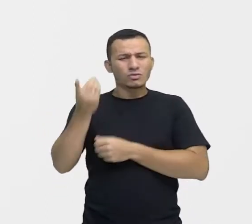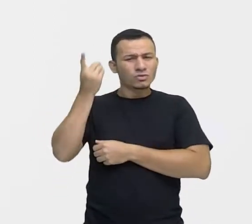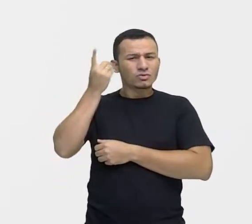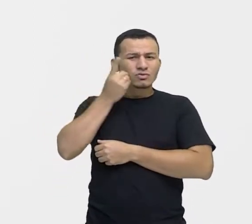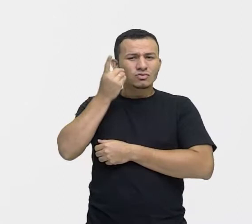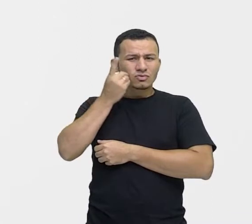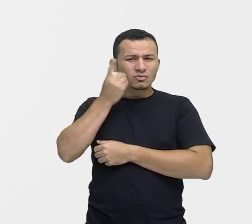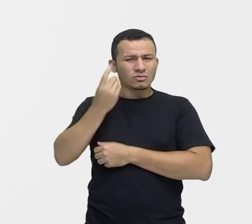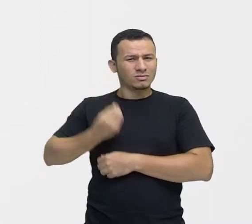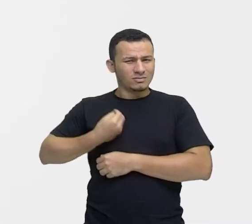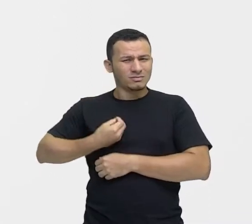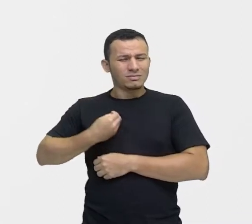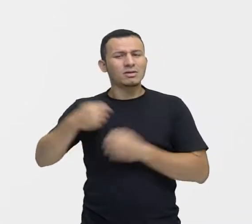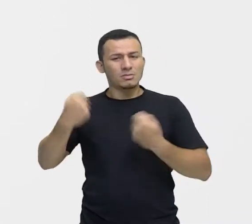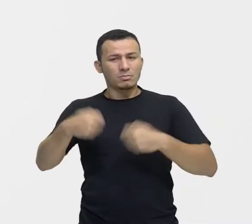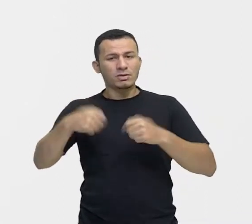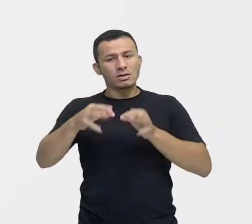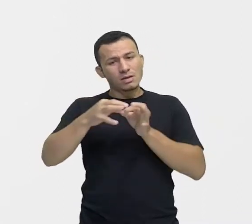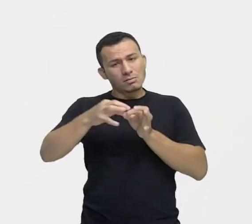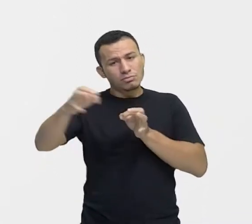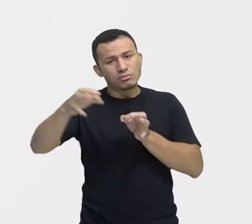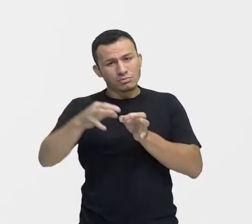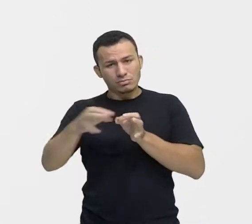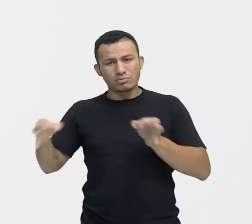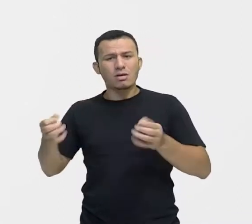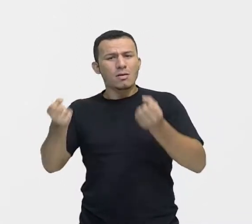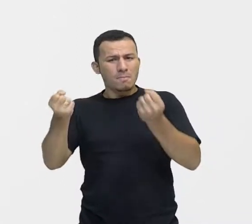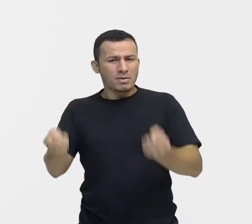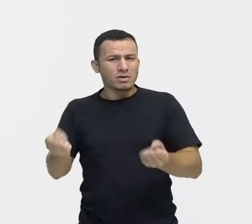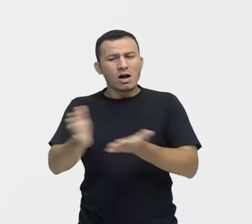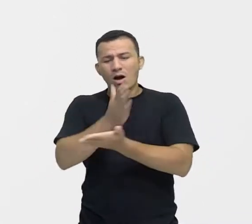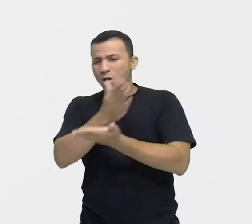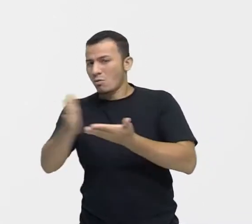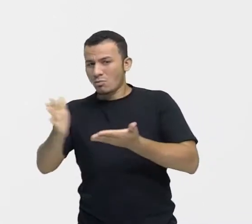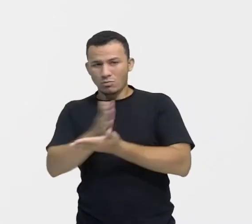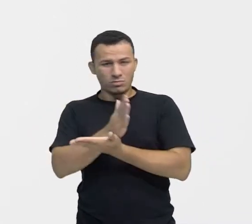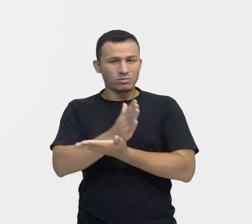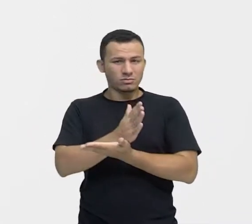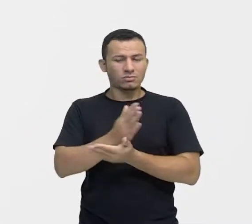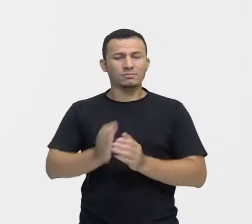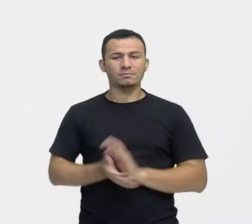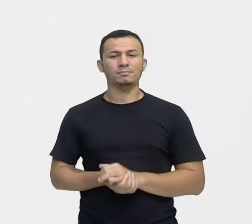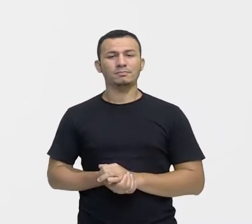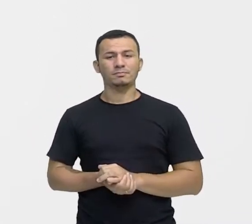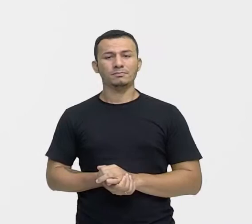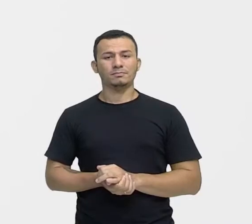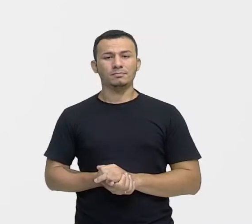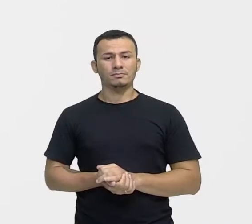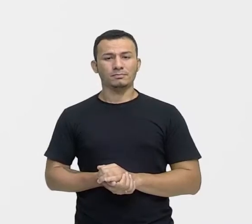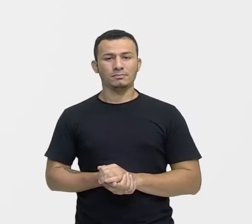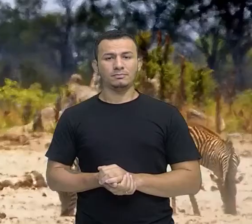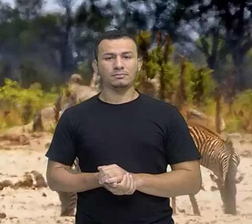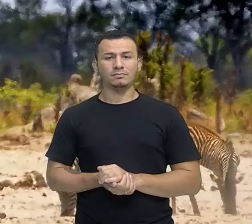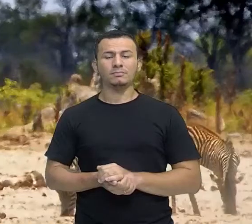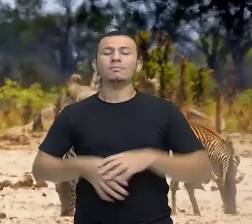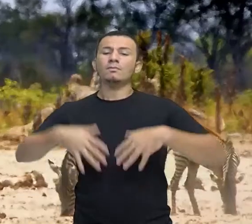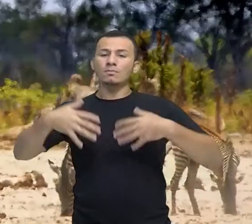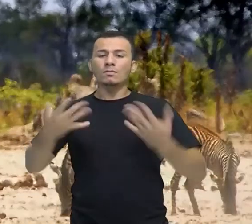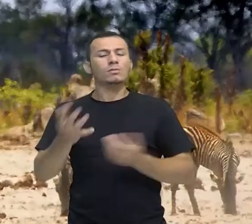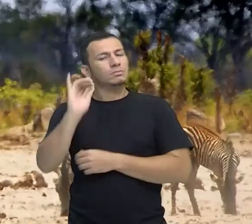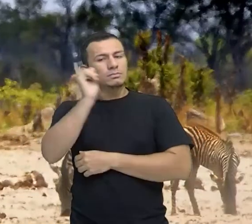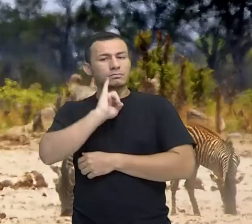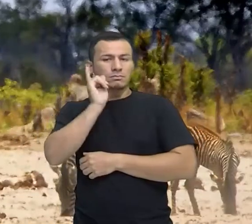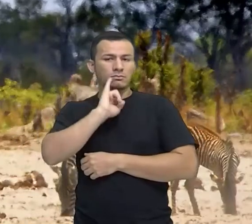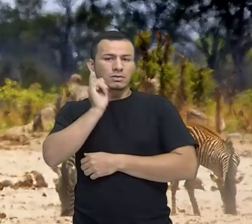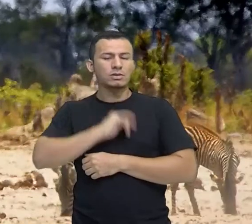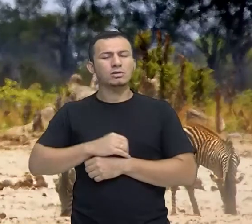cotidiano, precisamos medir a massa de algo. Aqui comigo. Então, por exemplo,